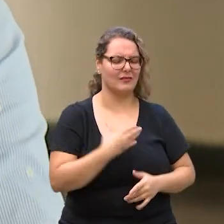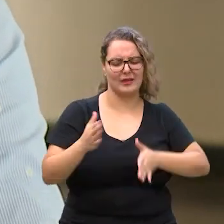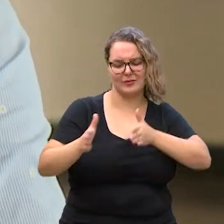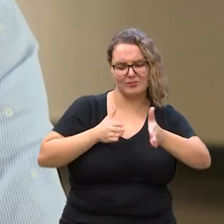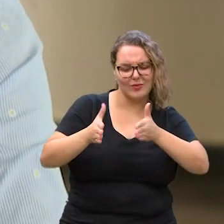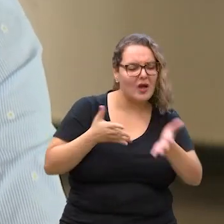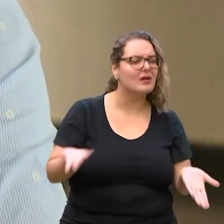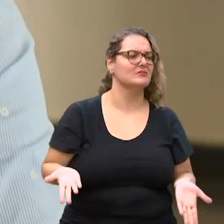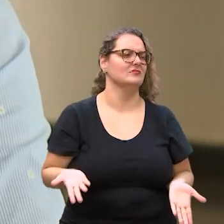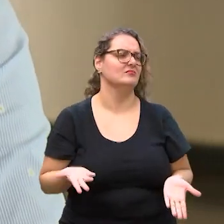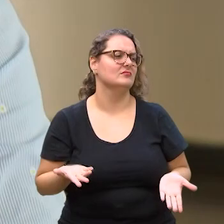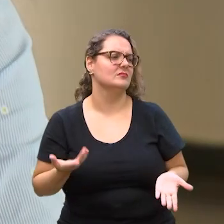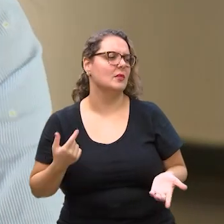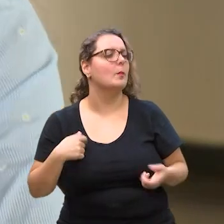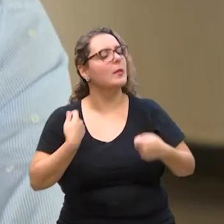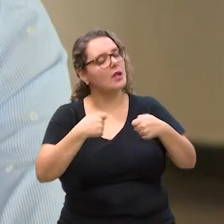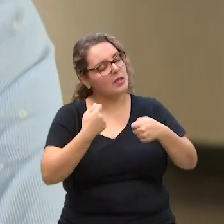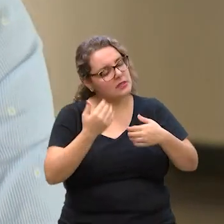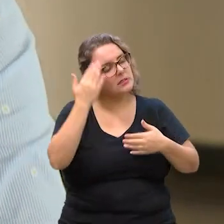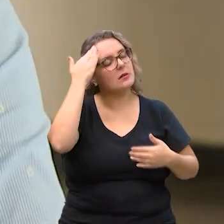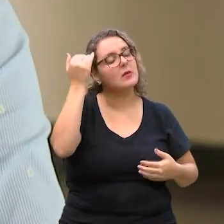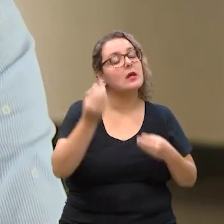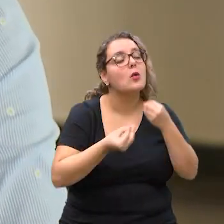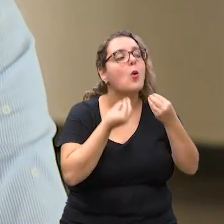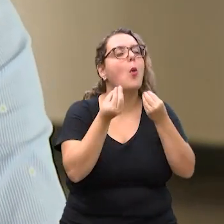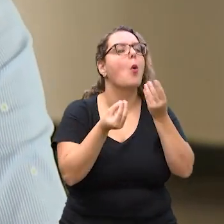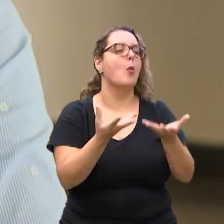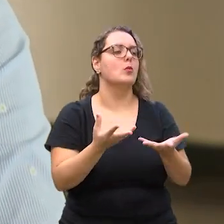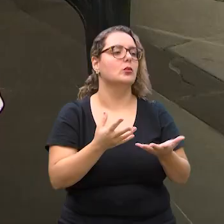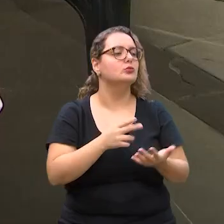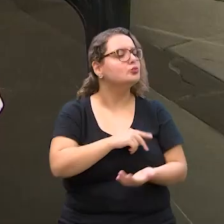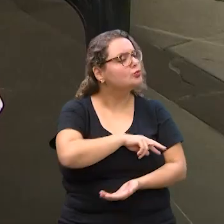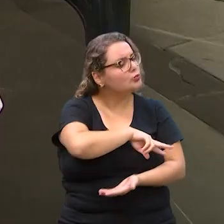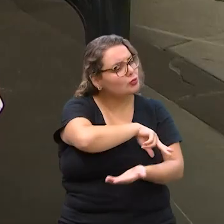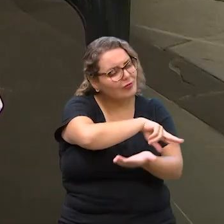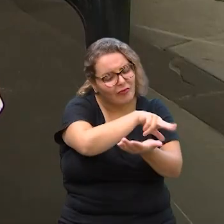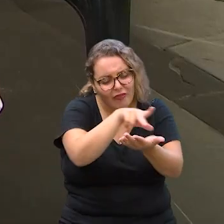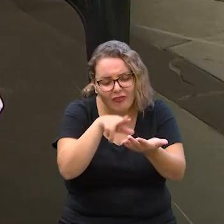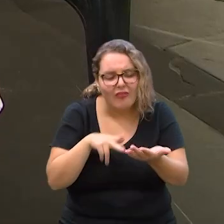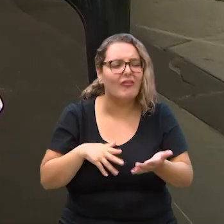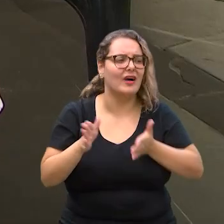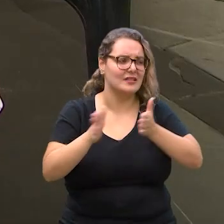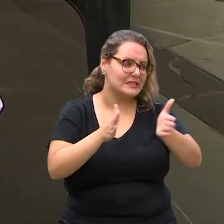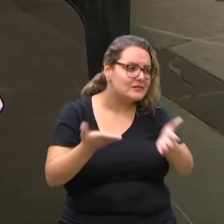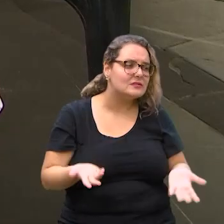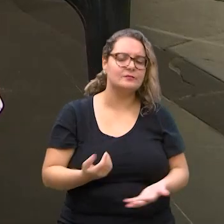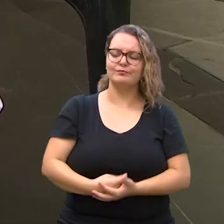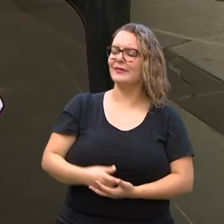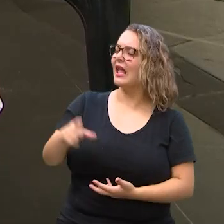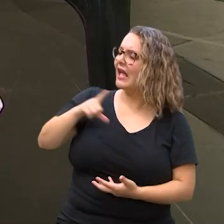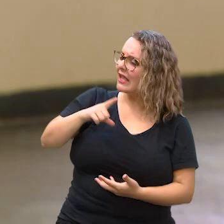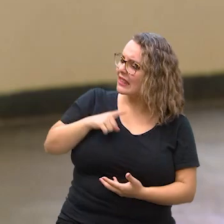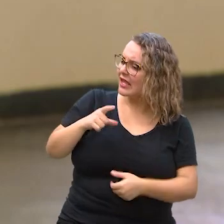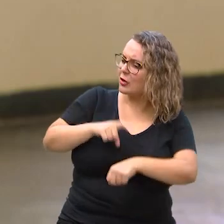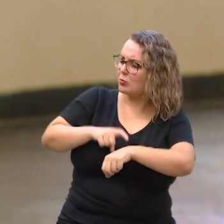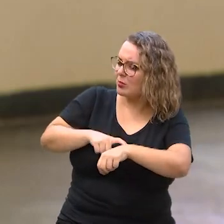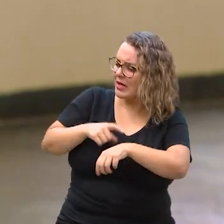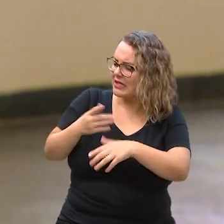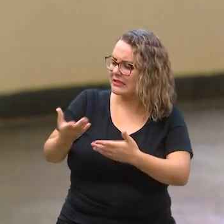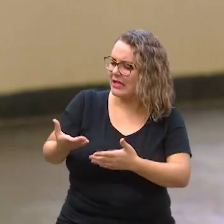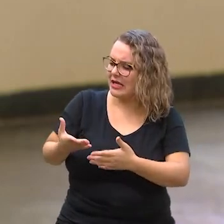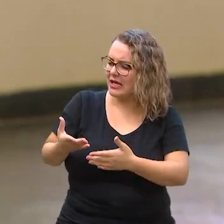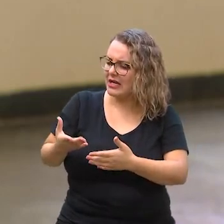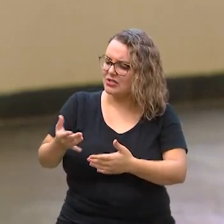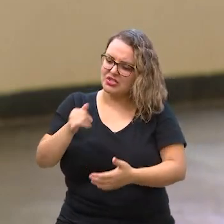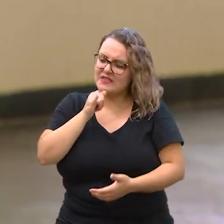é bem o jogo de cintura mesmo, de saber lidar com todas as fases. Existe uma idade para você começar a trabalhar isso? Olha, o ideal é